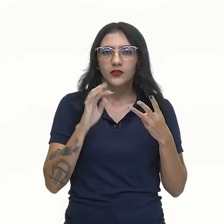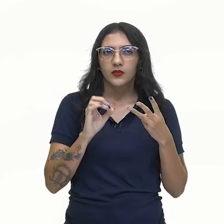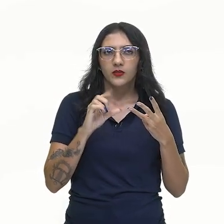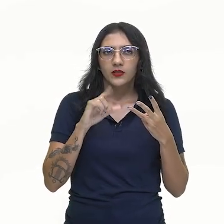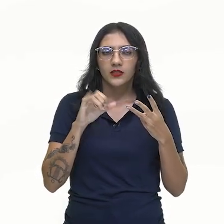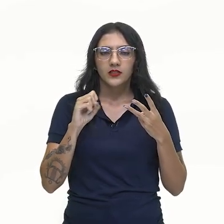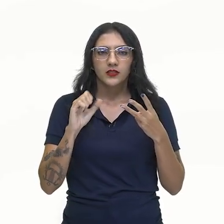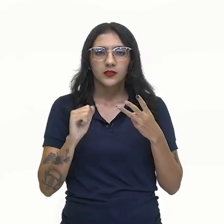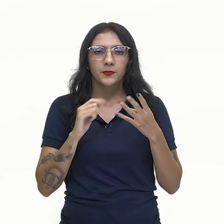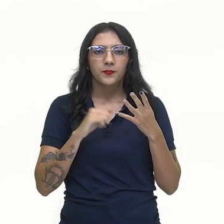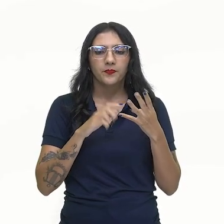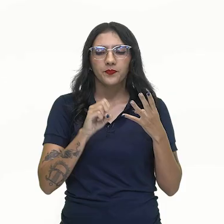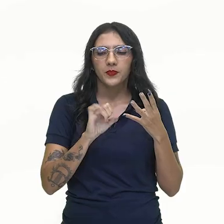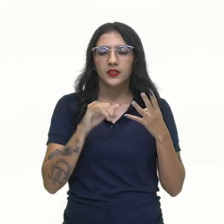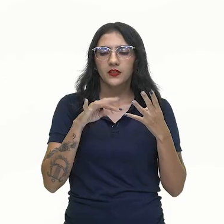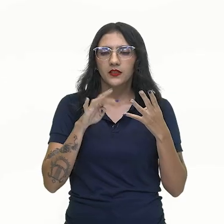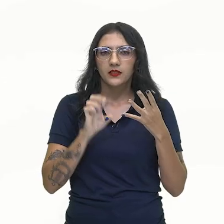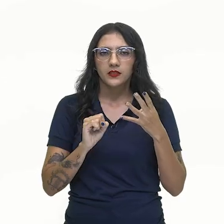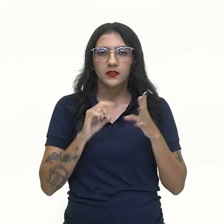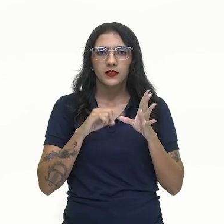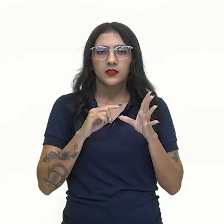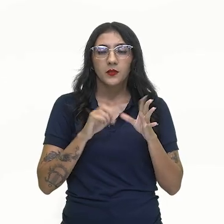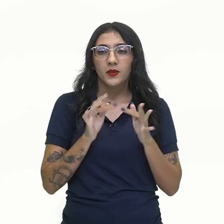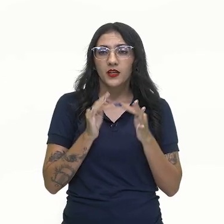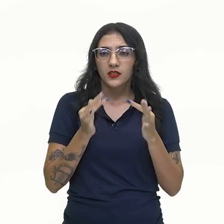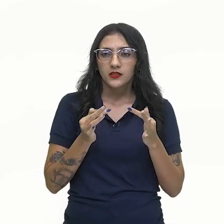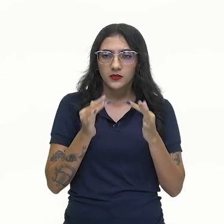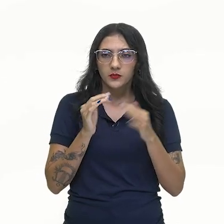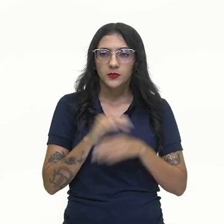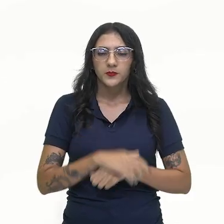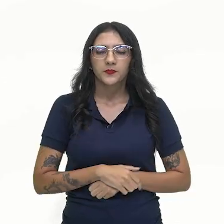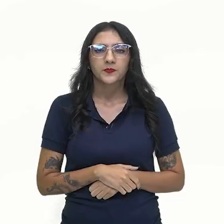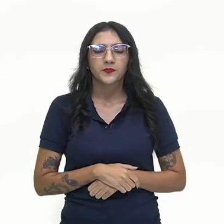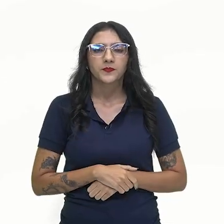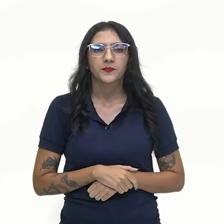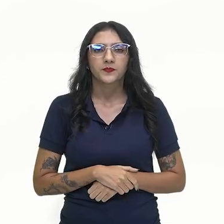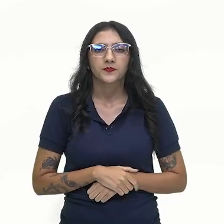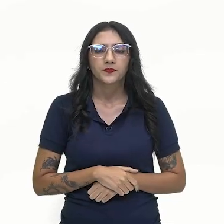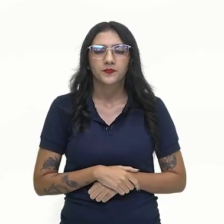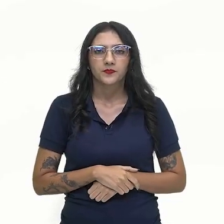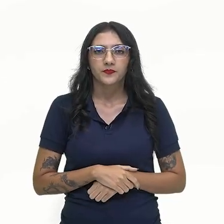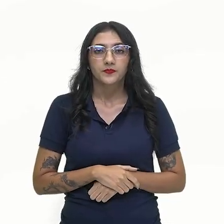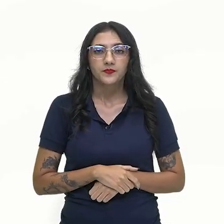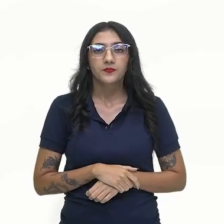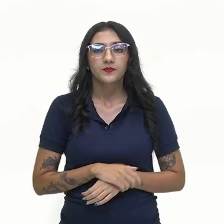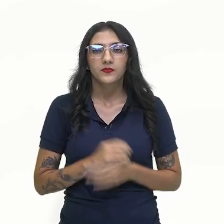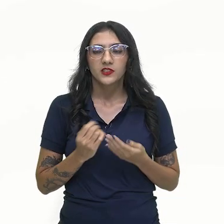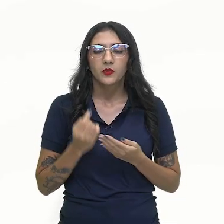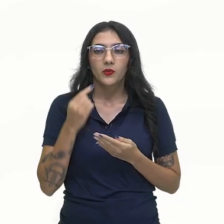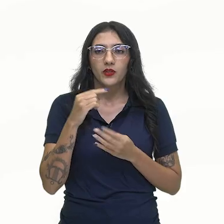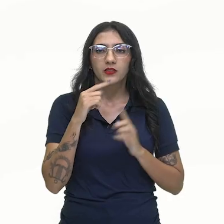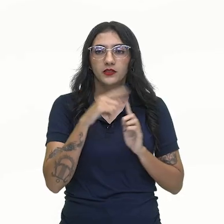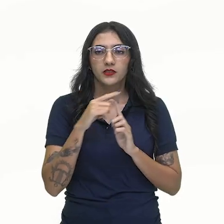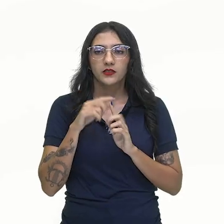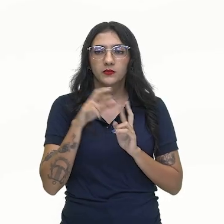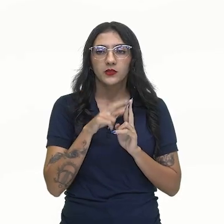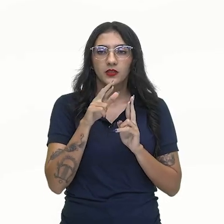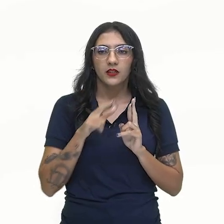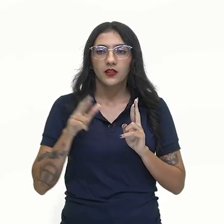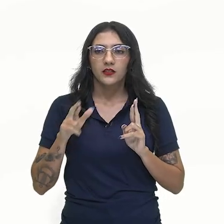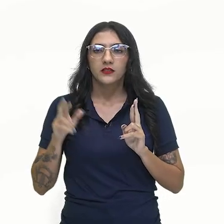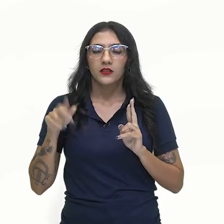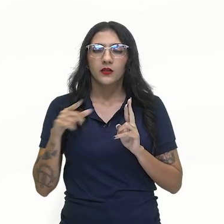fotólise, a síntese e a simples troca que eu falei para vocês, né? Então, gente, esse tipo de reação, ela é